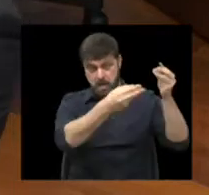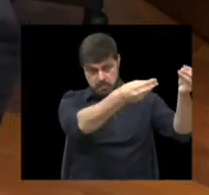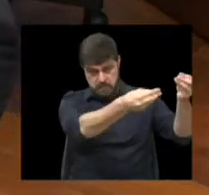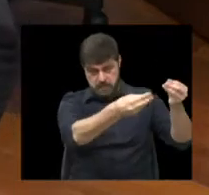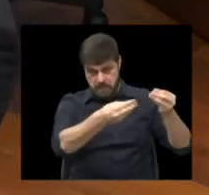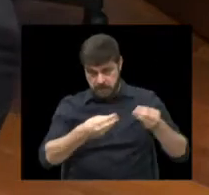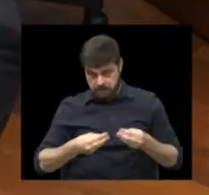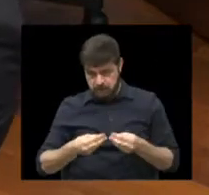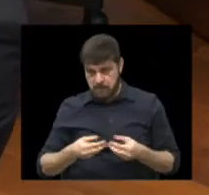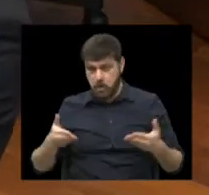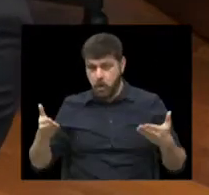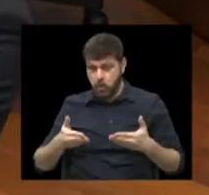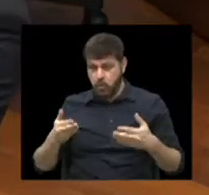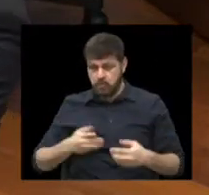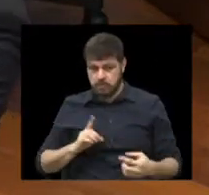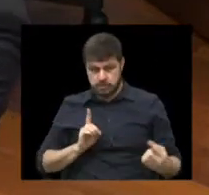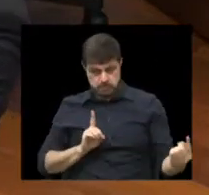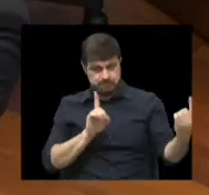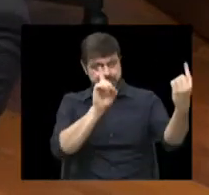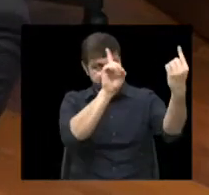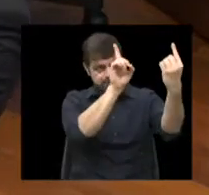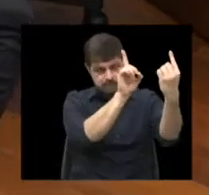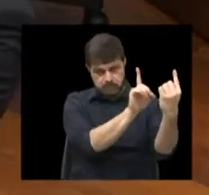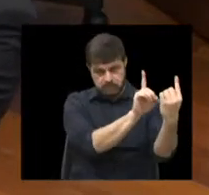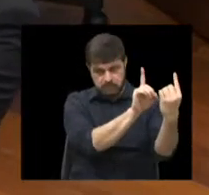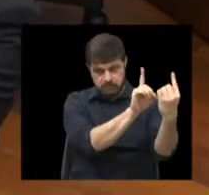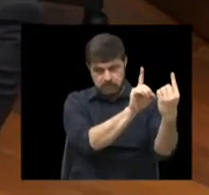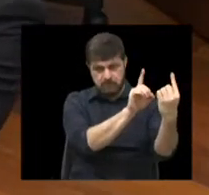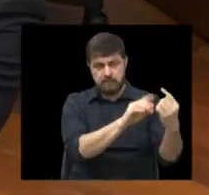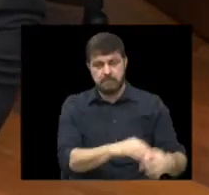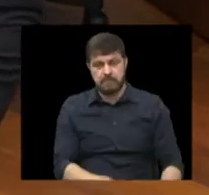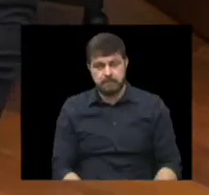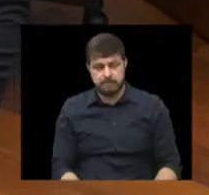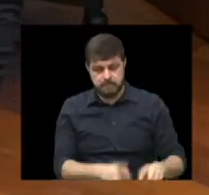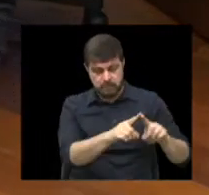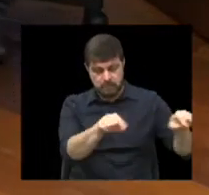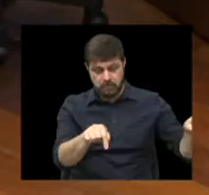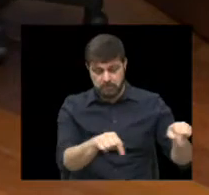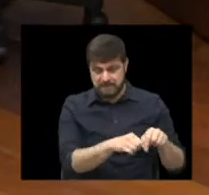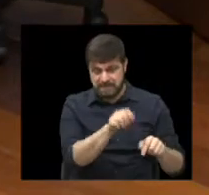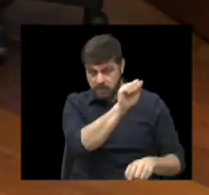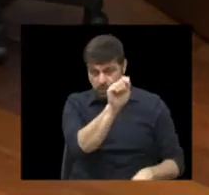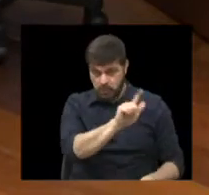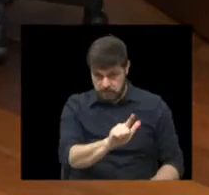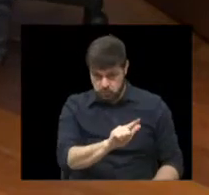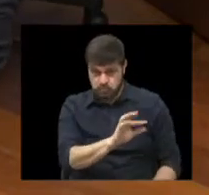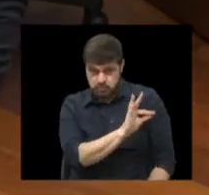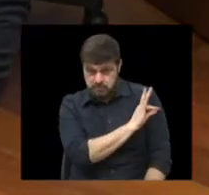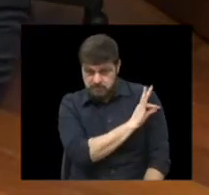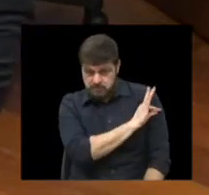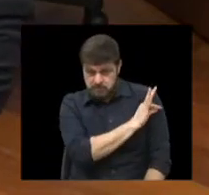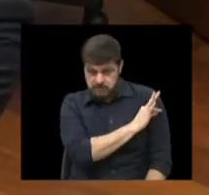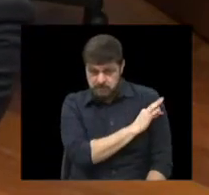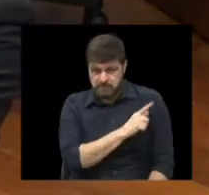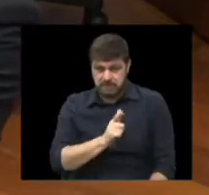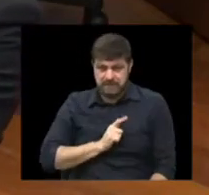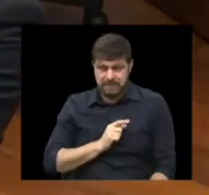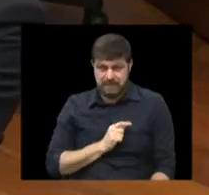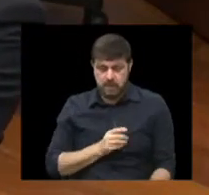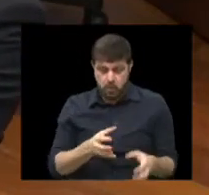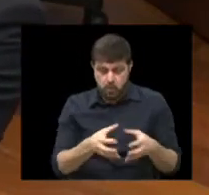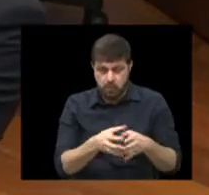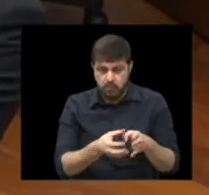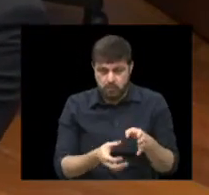estivemos presentes lá no Salão Azul da Prefeitura, que cria o